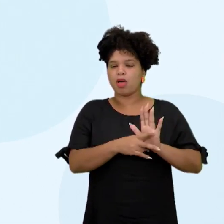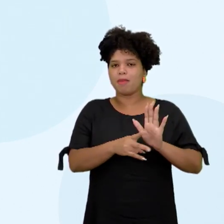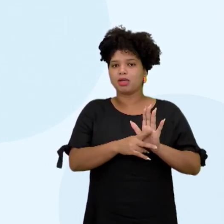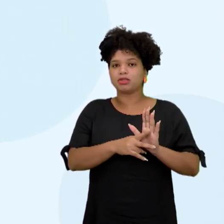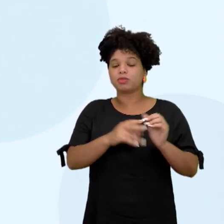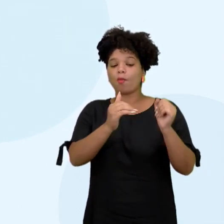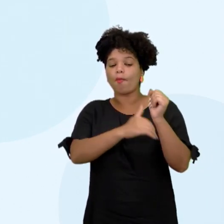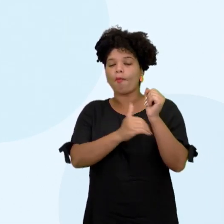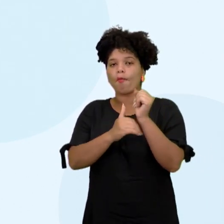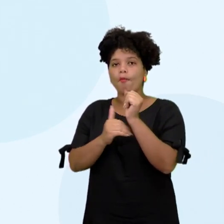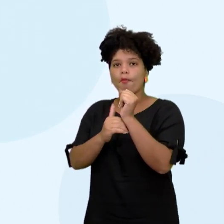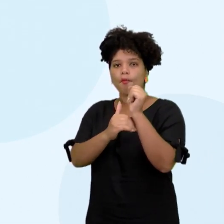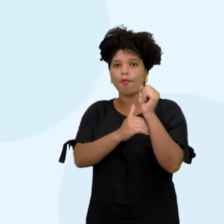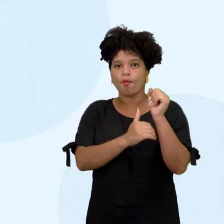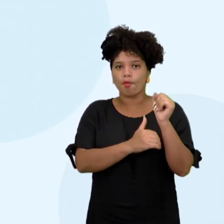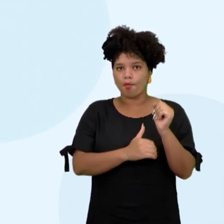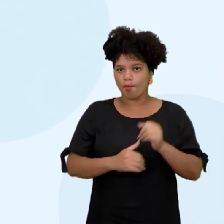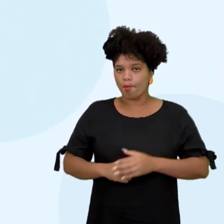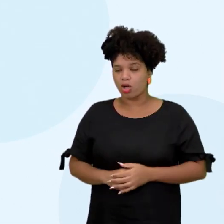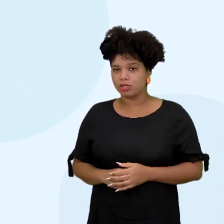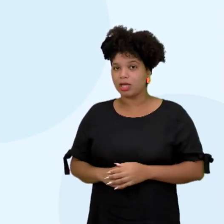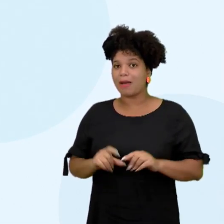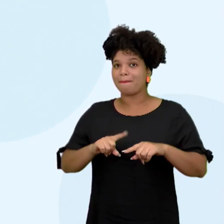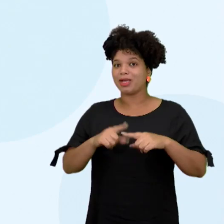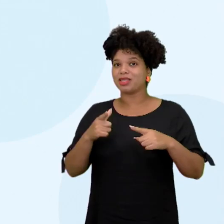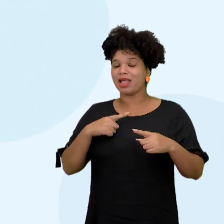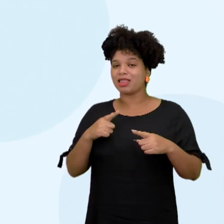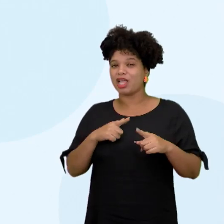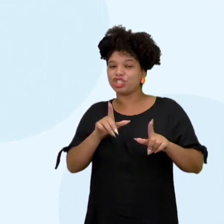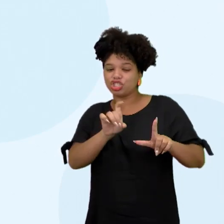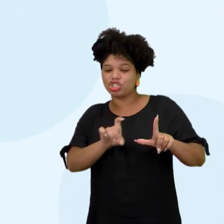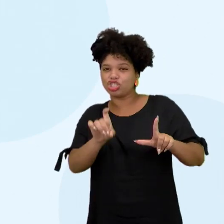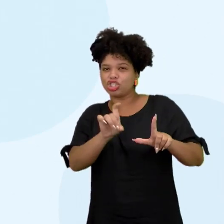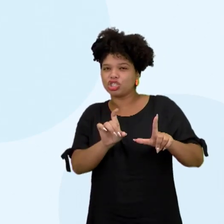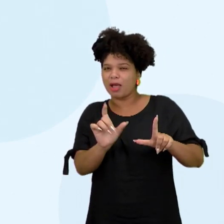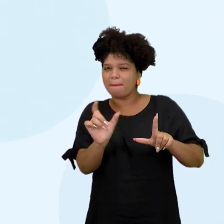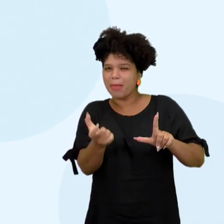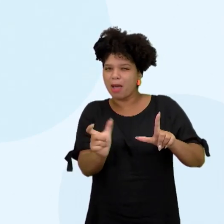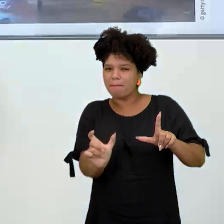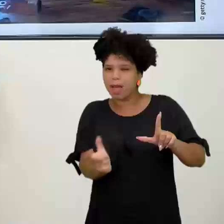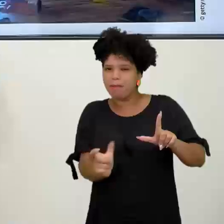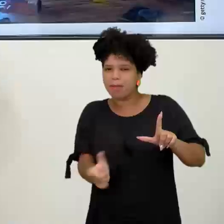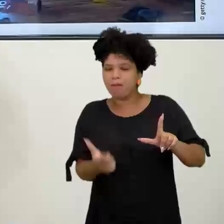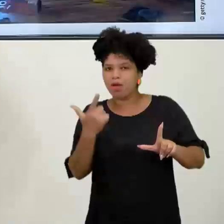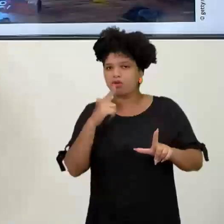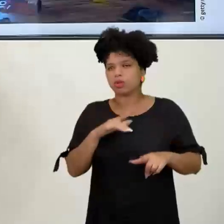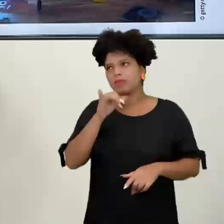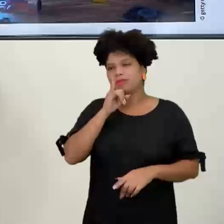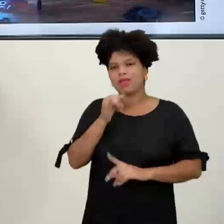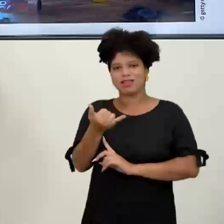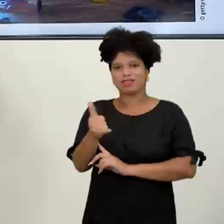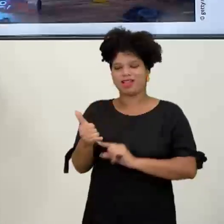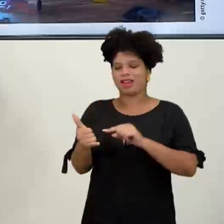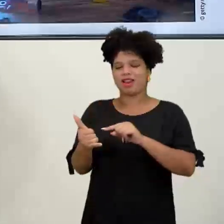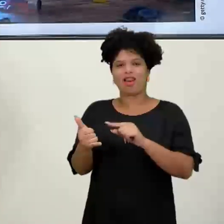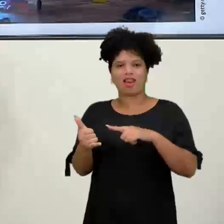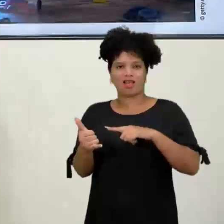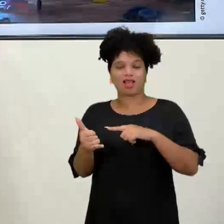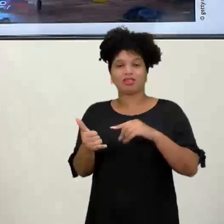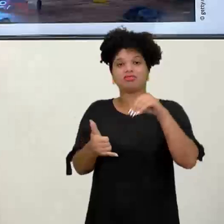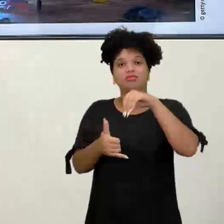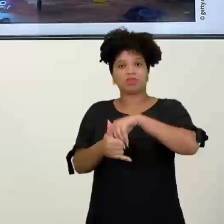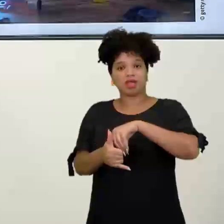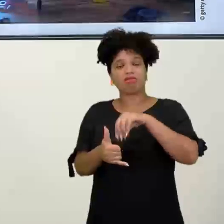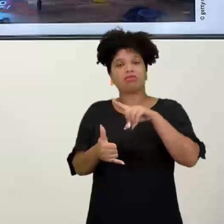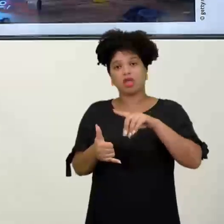que significa? Ele é completamente programável. Se você pega, por exemplo, o seu celular, né, ele já